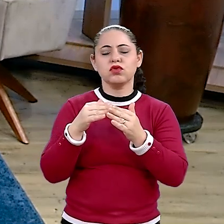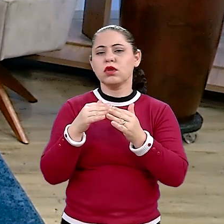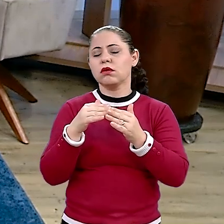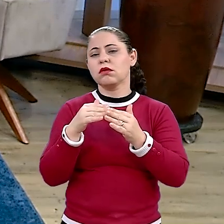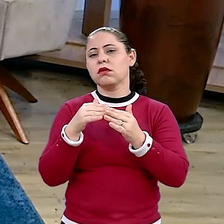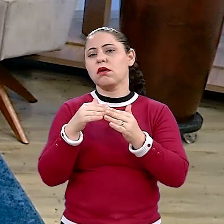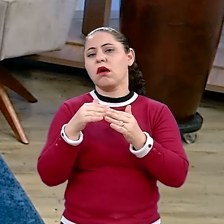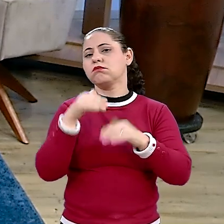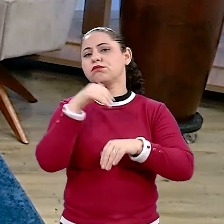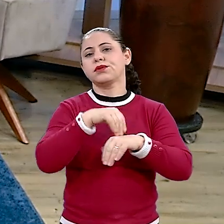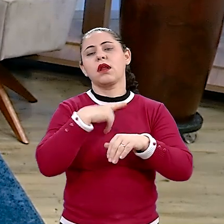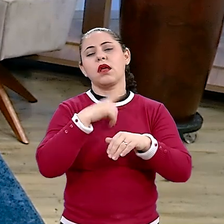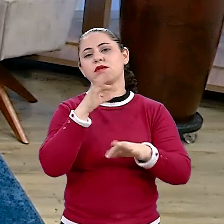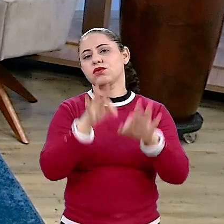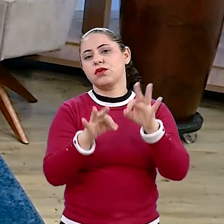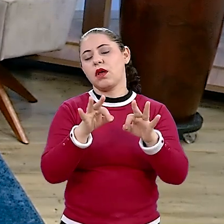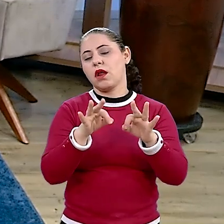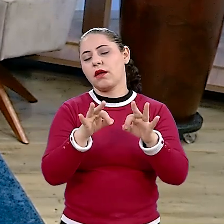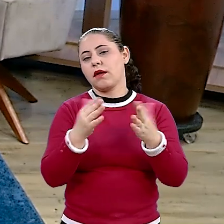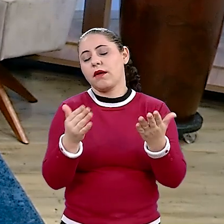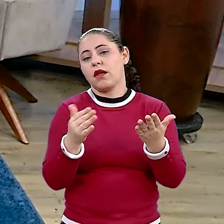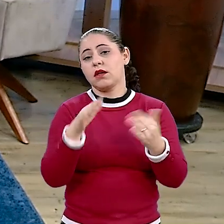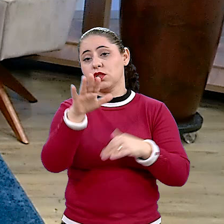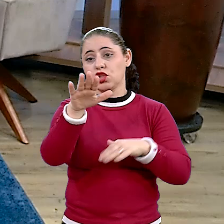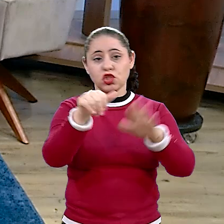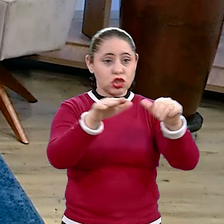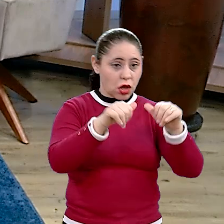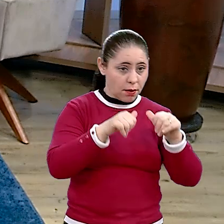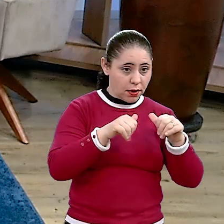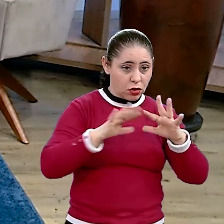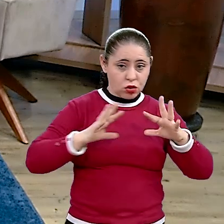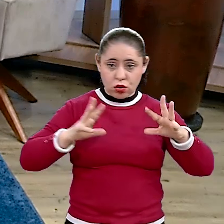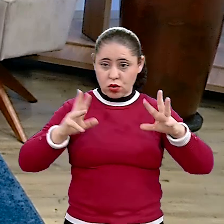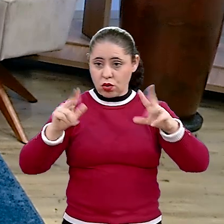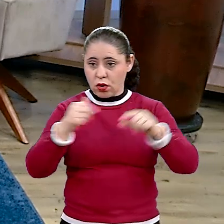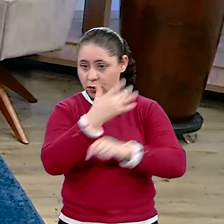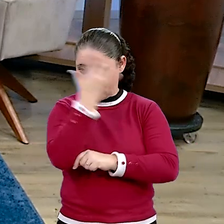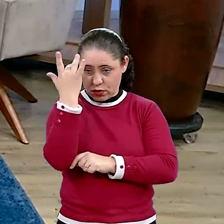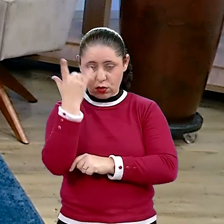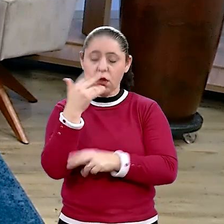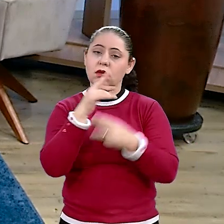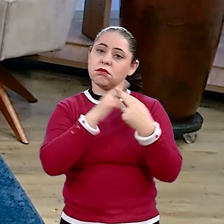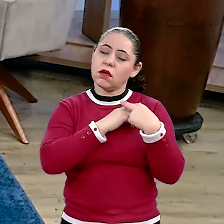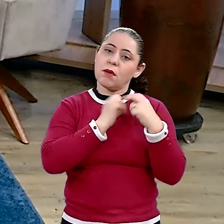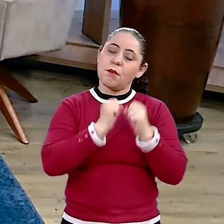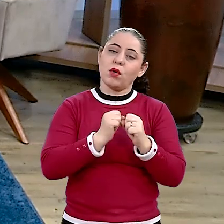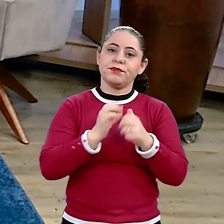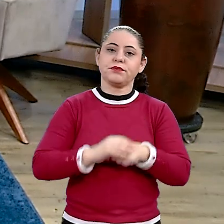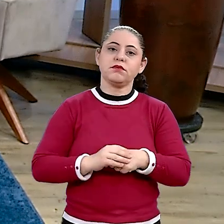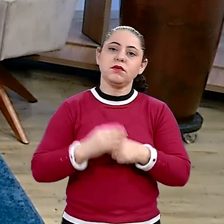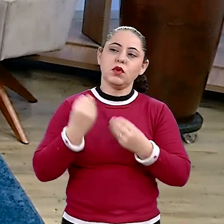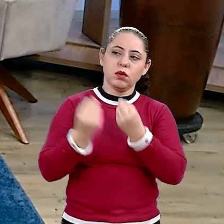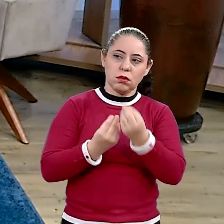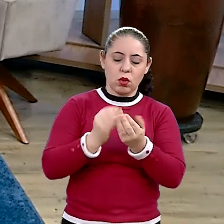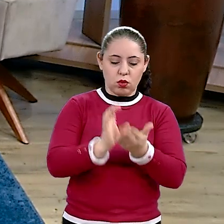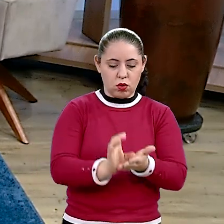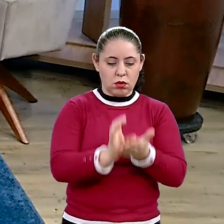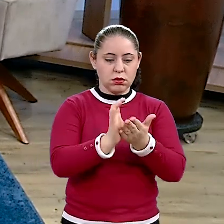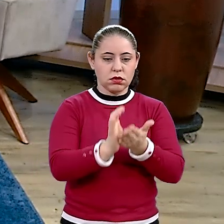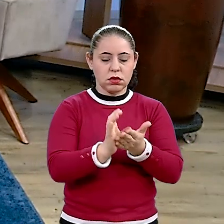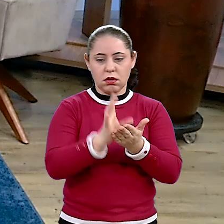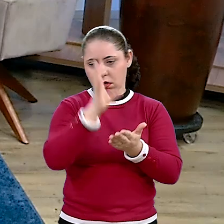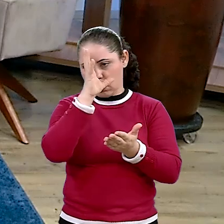negócios. Então, nós estamos chamando todos esses atores para que a gente possa, através dessa comissão, buscar